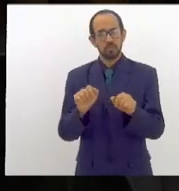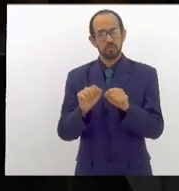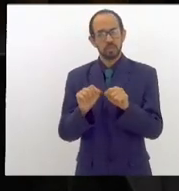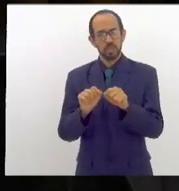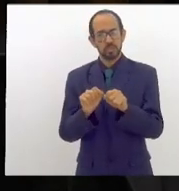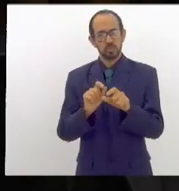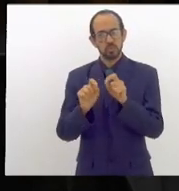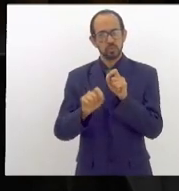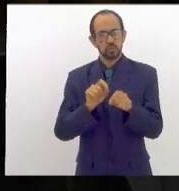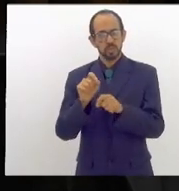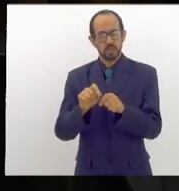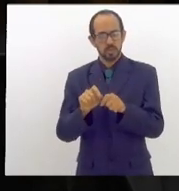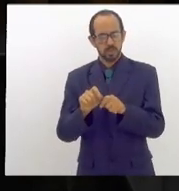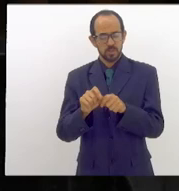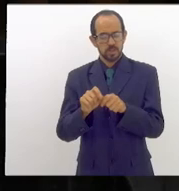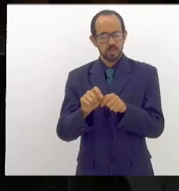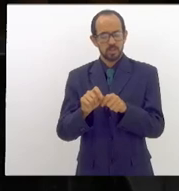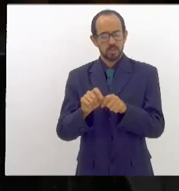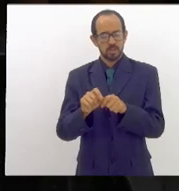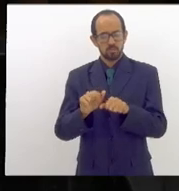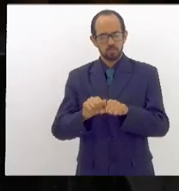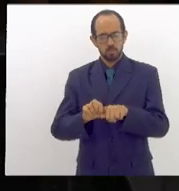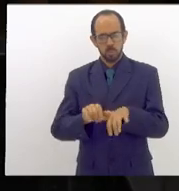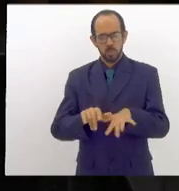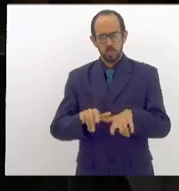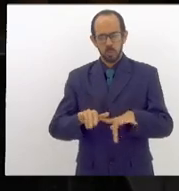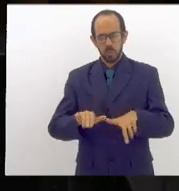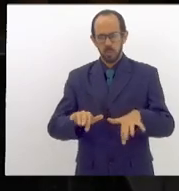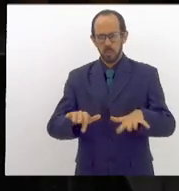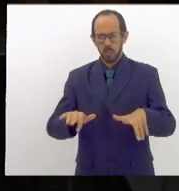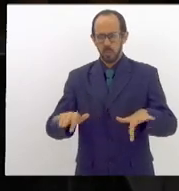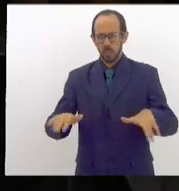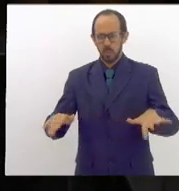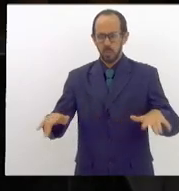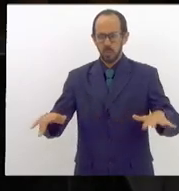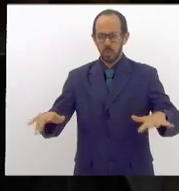a praga de uma estrutura